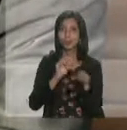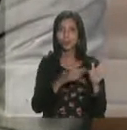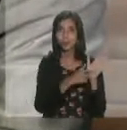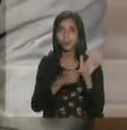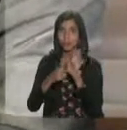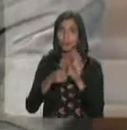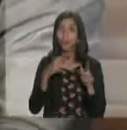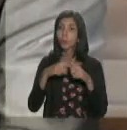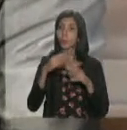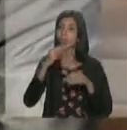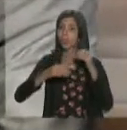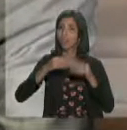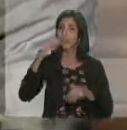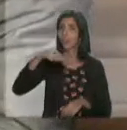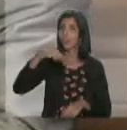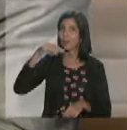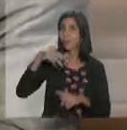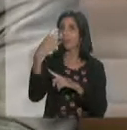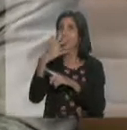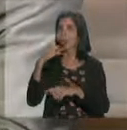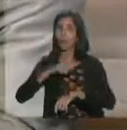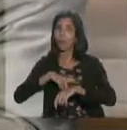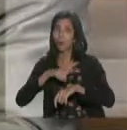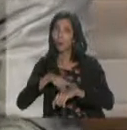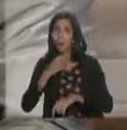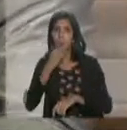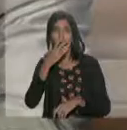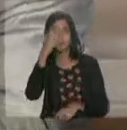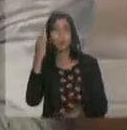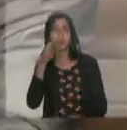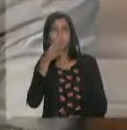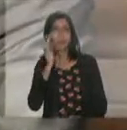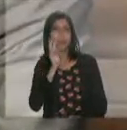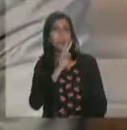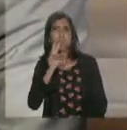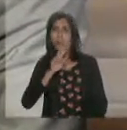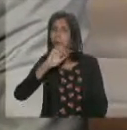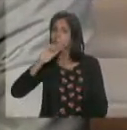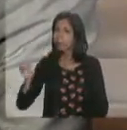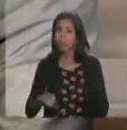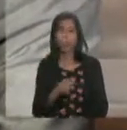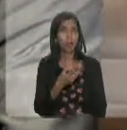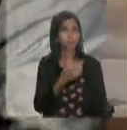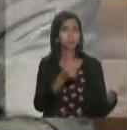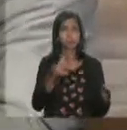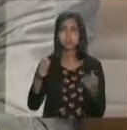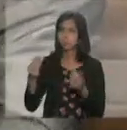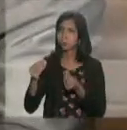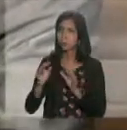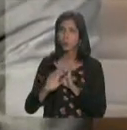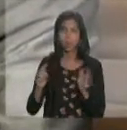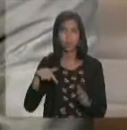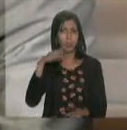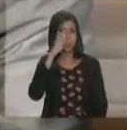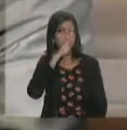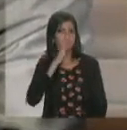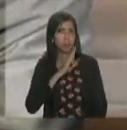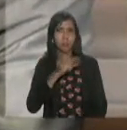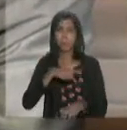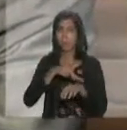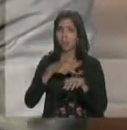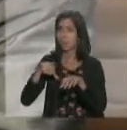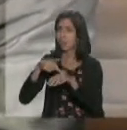uma novela da Rede Globo, horário nobre, é vista por milhões de pessoas e não só no Brasil. Não